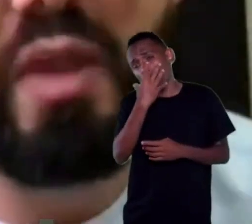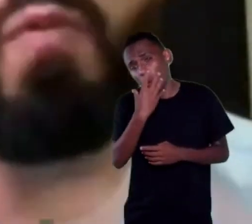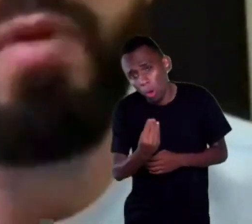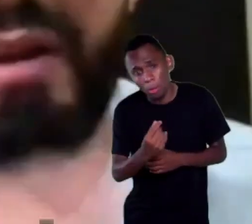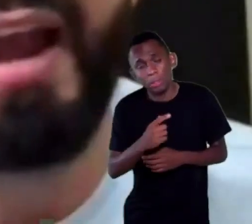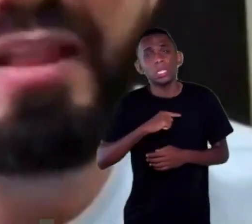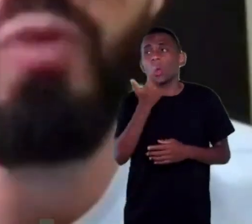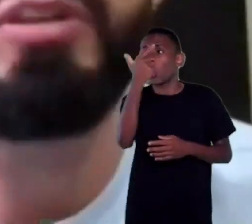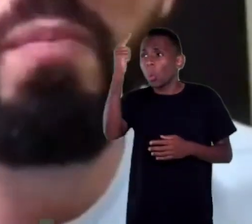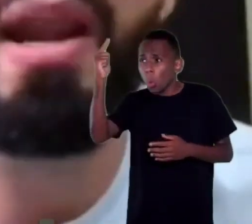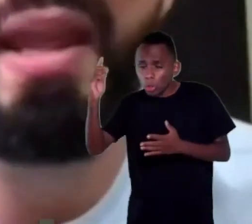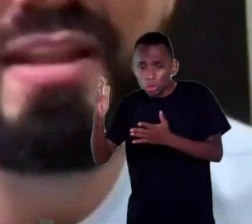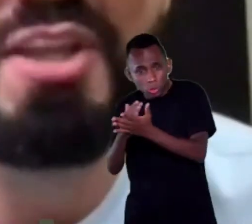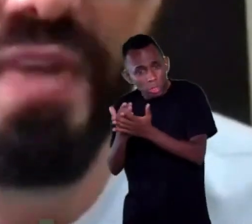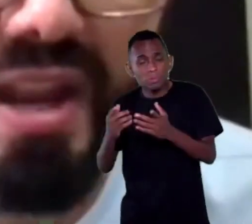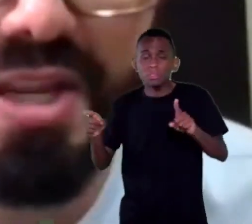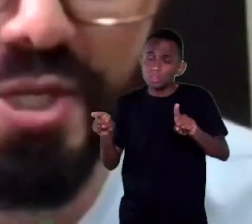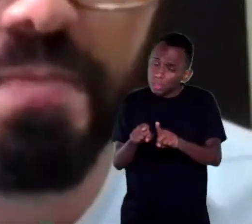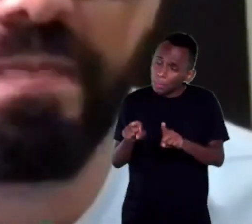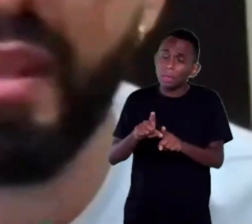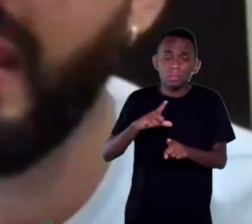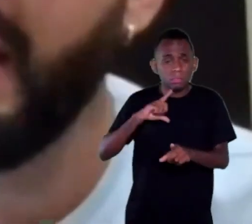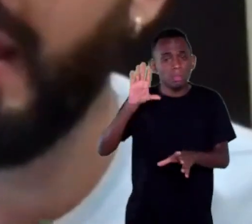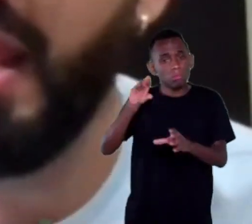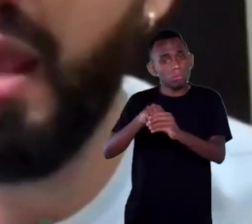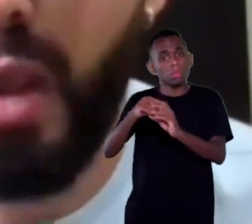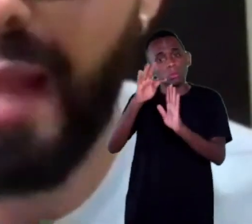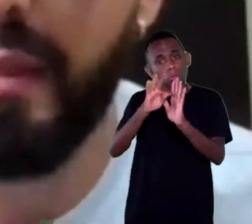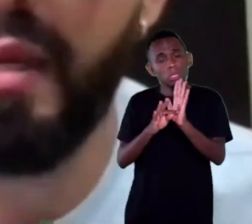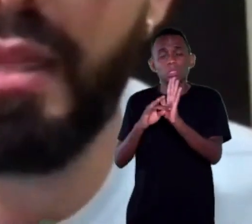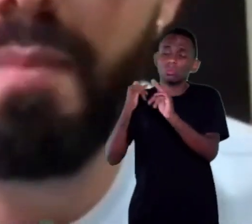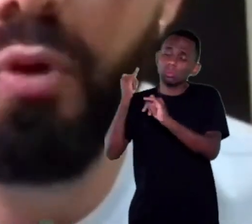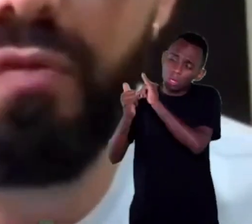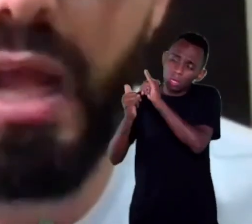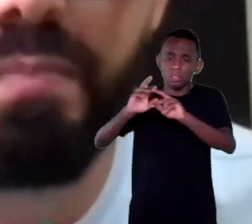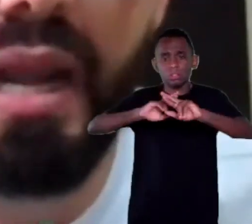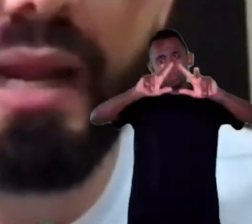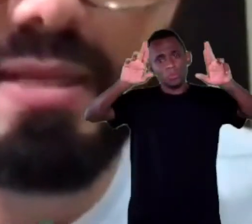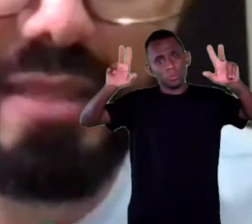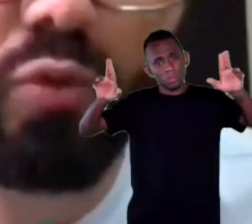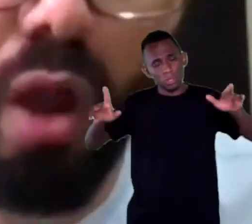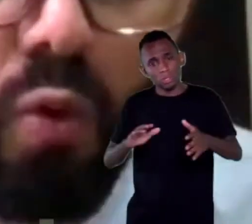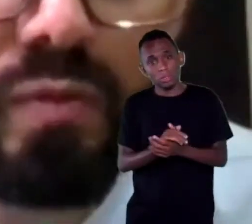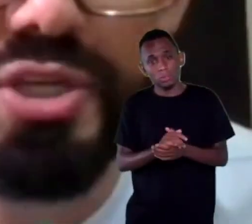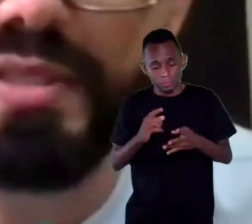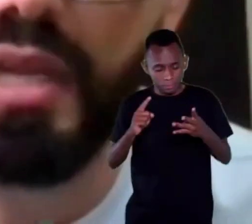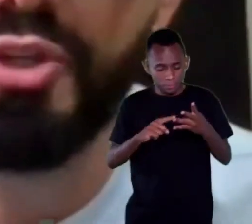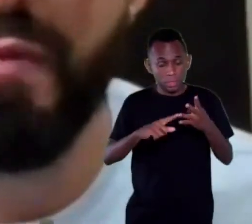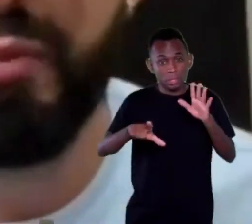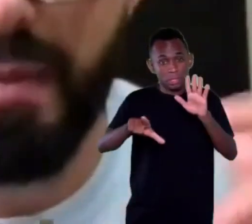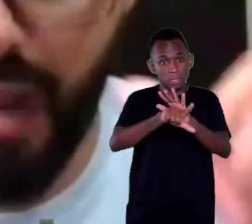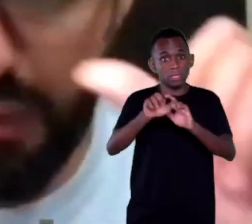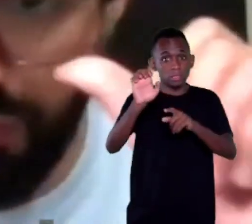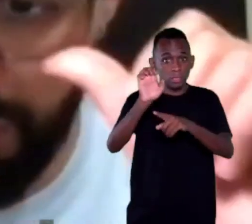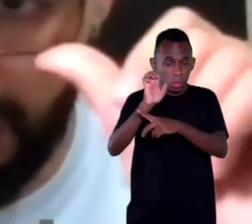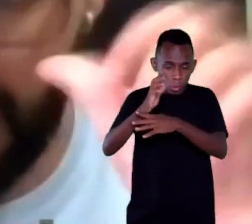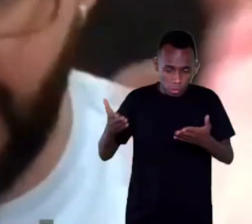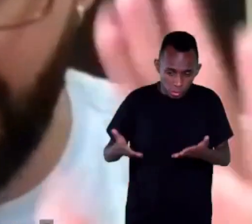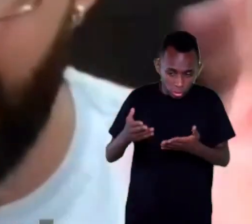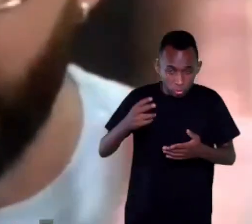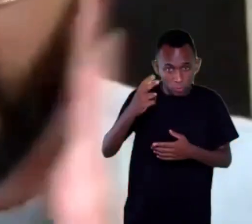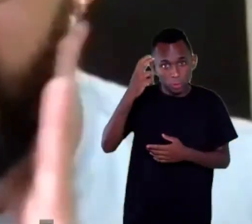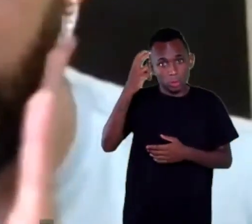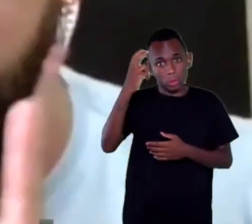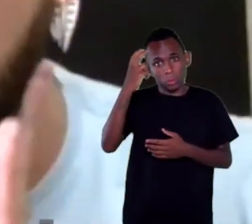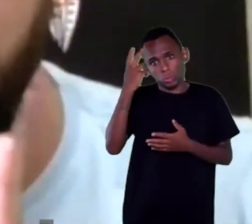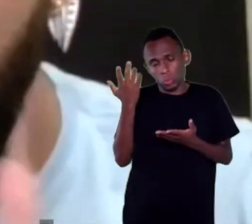escrevendo que cada um tem uma lenda diferente, né? O Catrina está aprovado pela lei estadual de incentivo, também estou